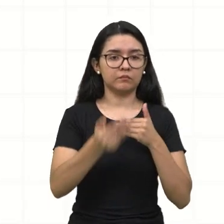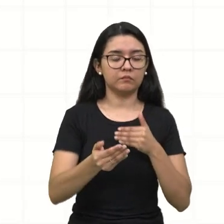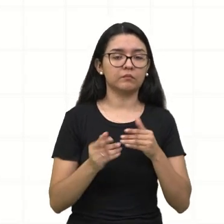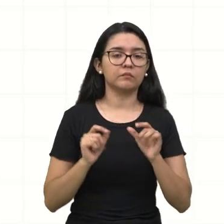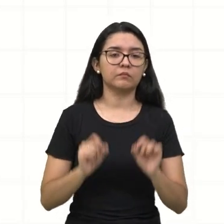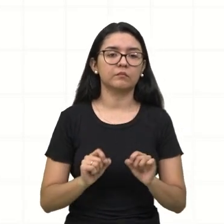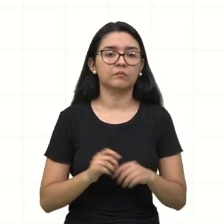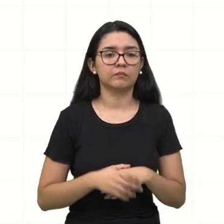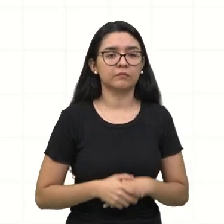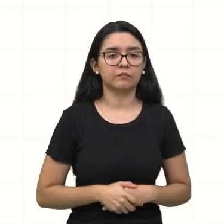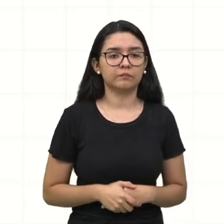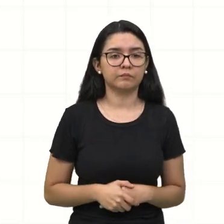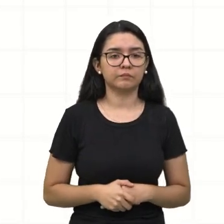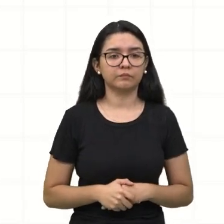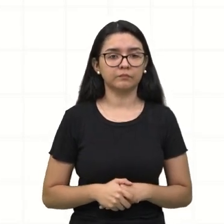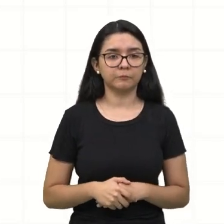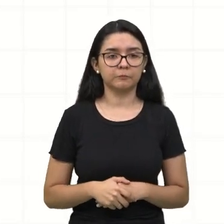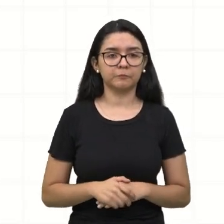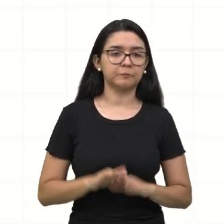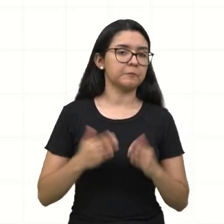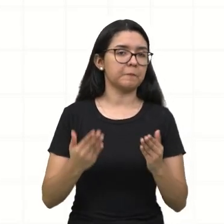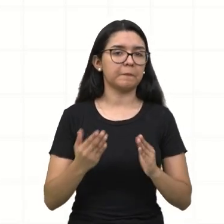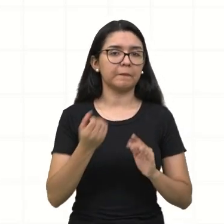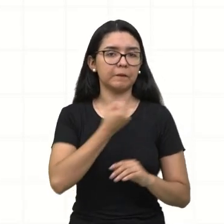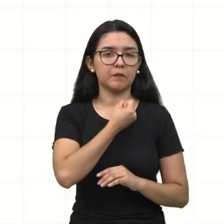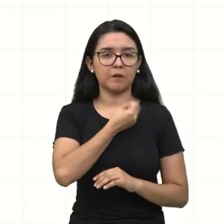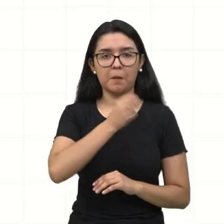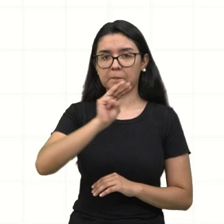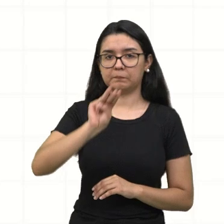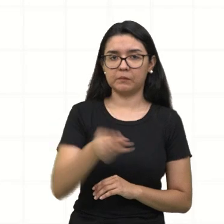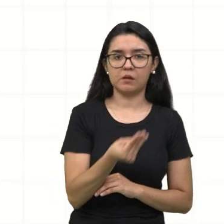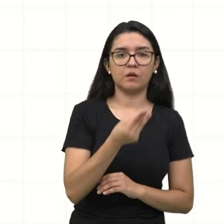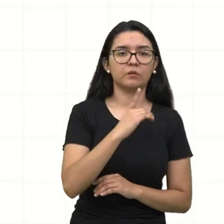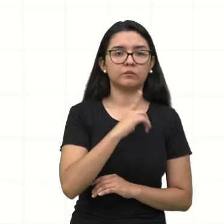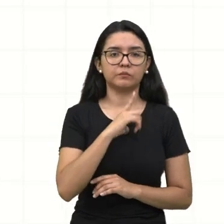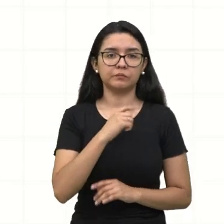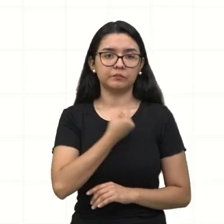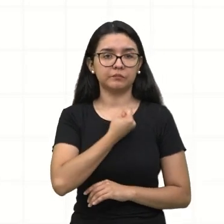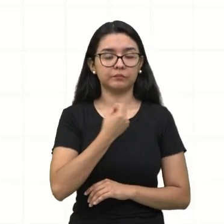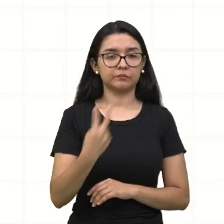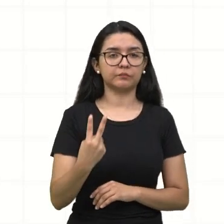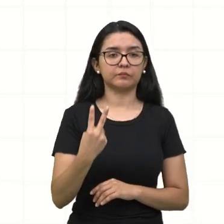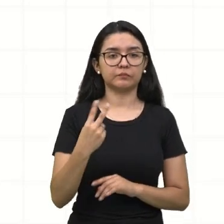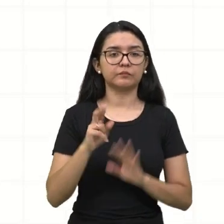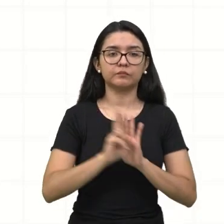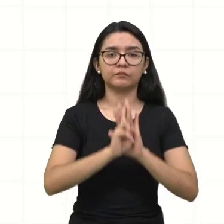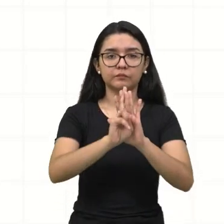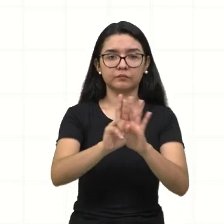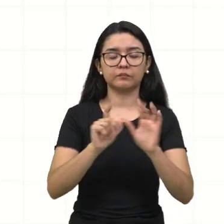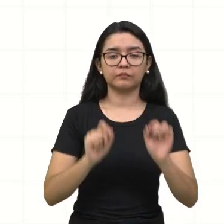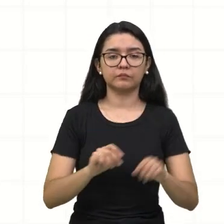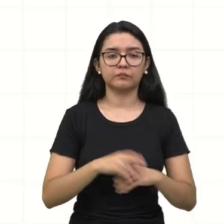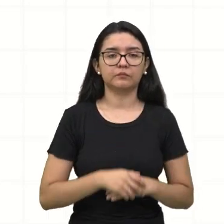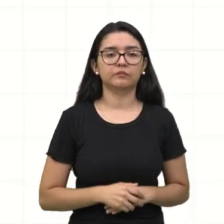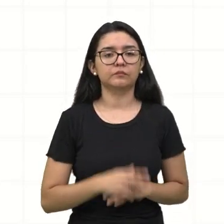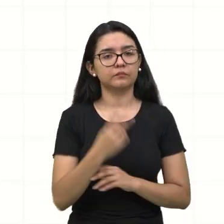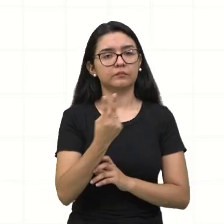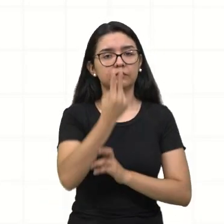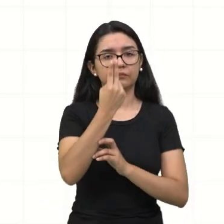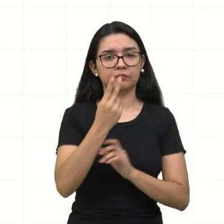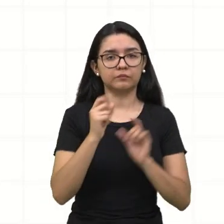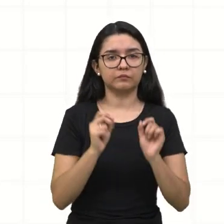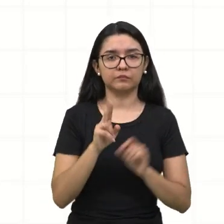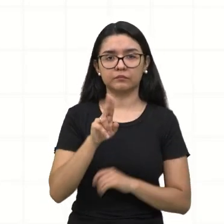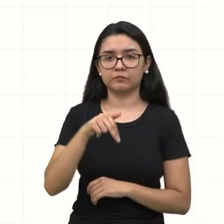né? Que é do bilhão. Nós temos o 2 aí, que representa 2 unidades